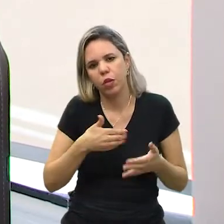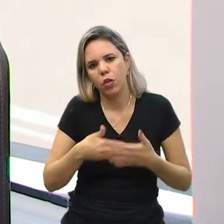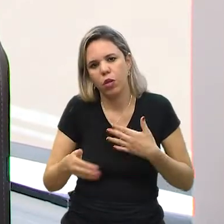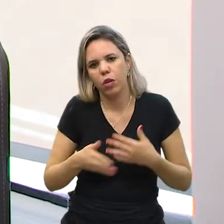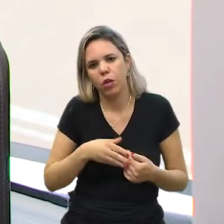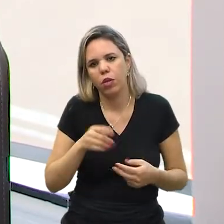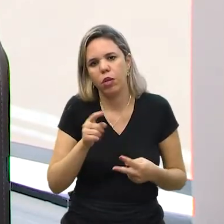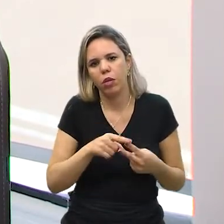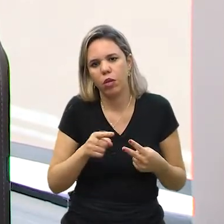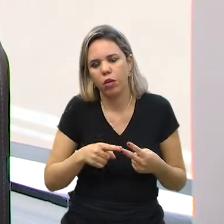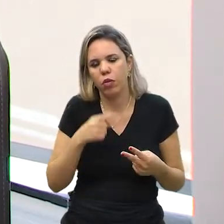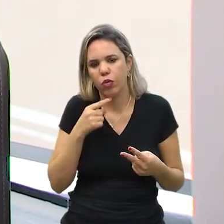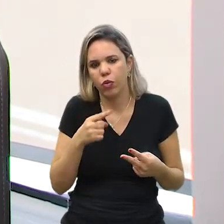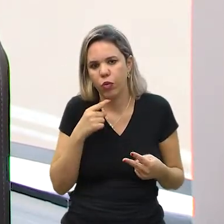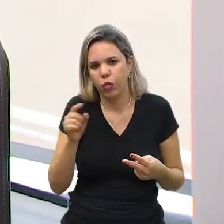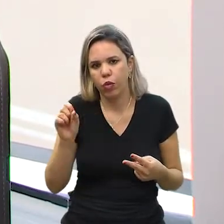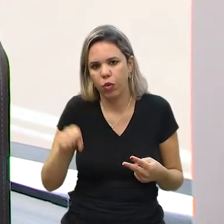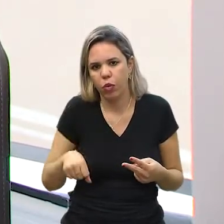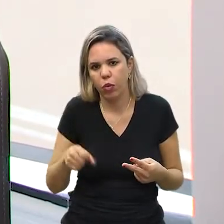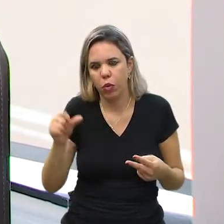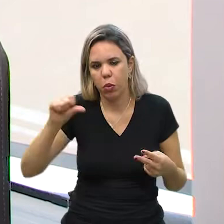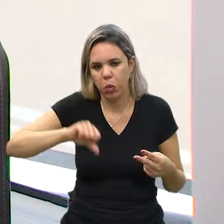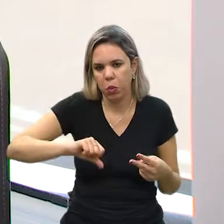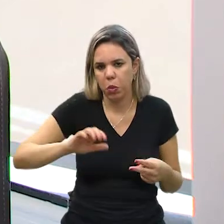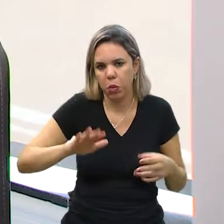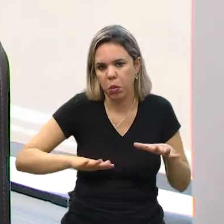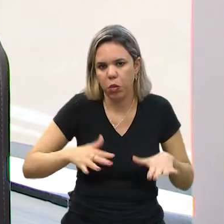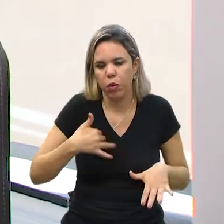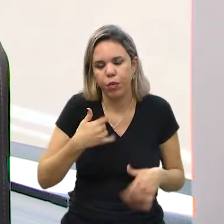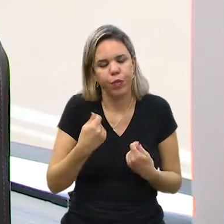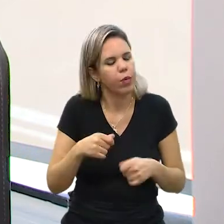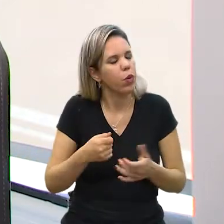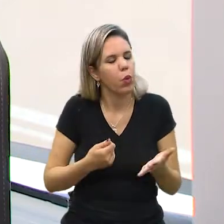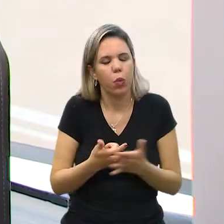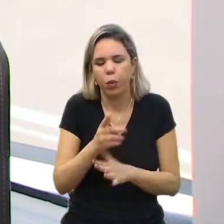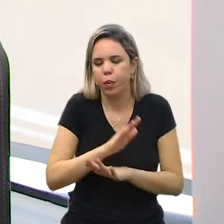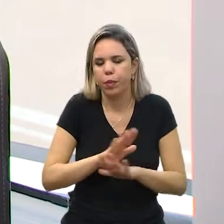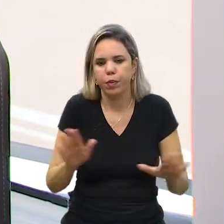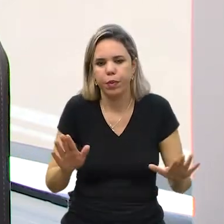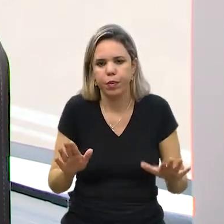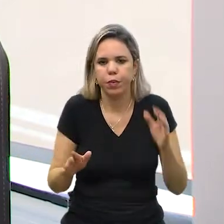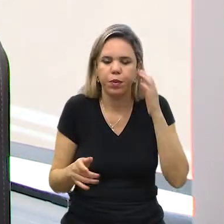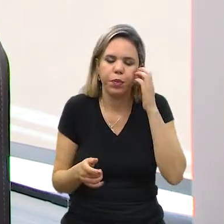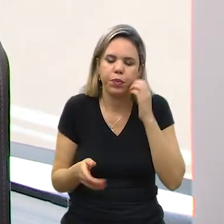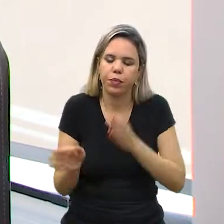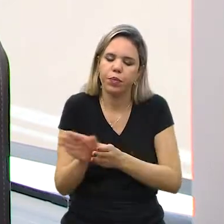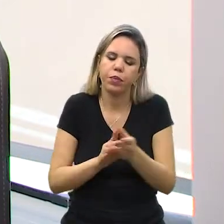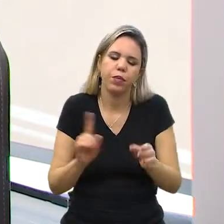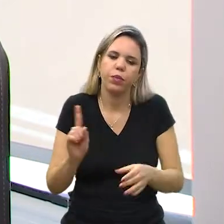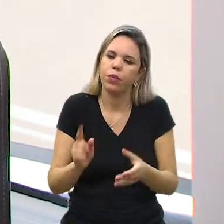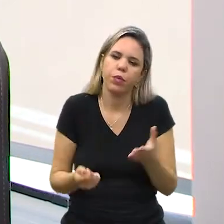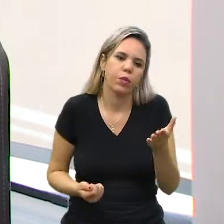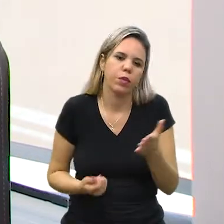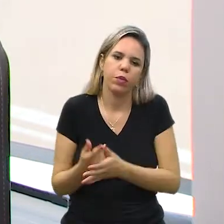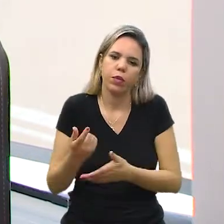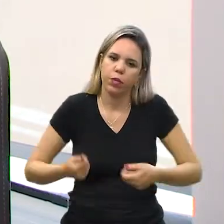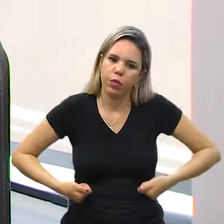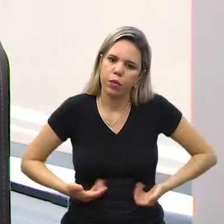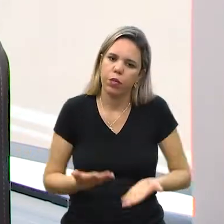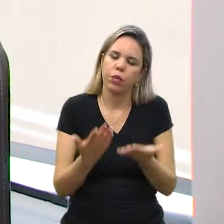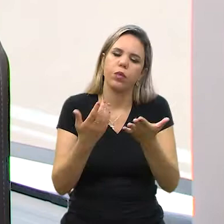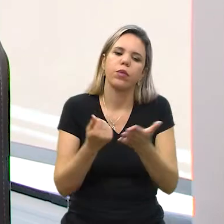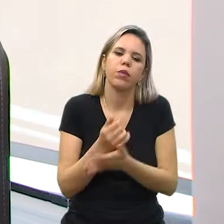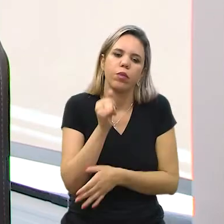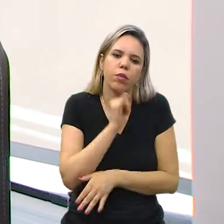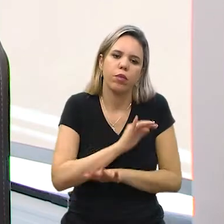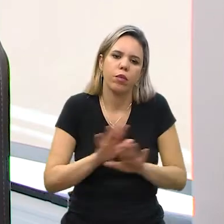qualquer uma dessas questões for negativa, eu já não compro e aconselho não comprar, porque será uma